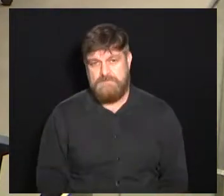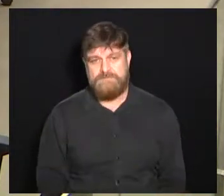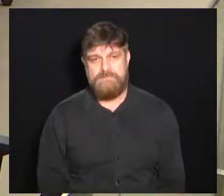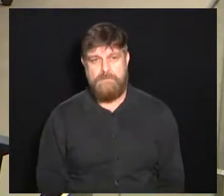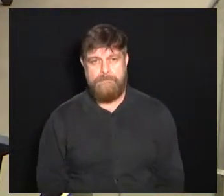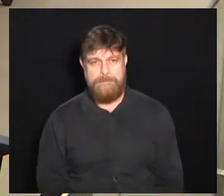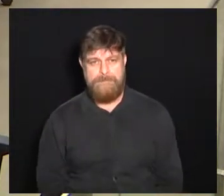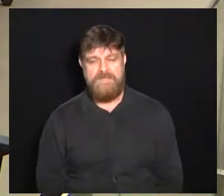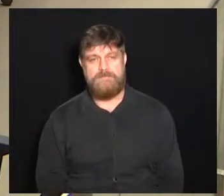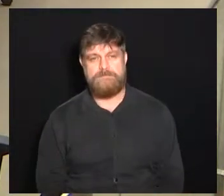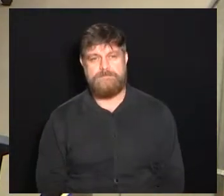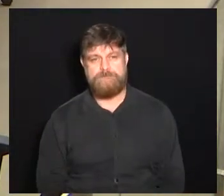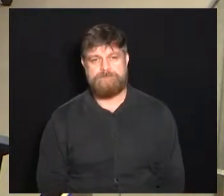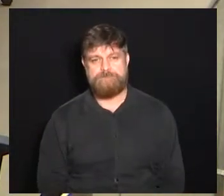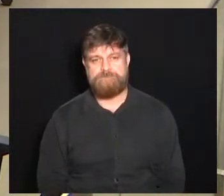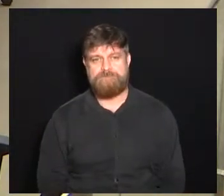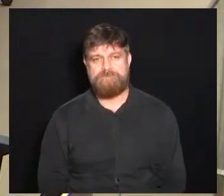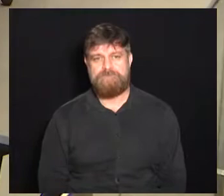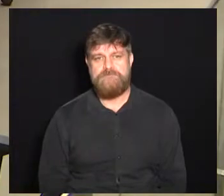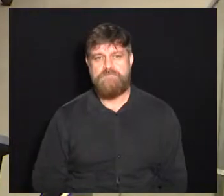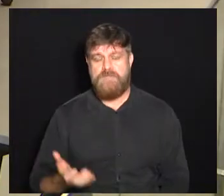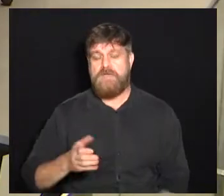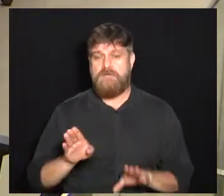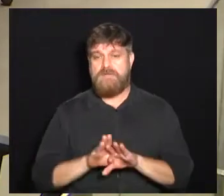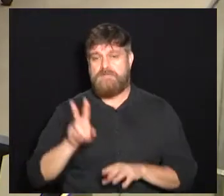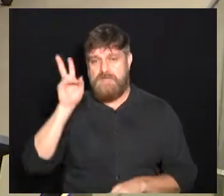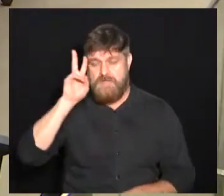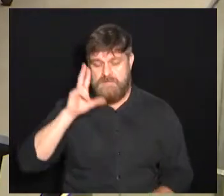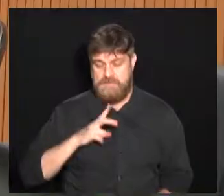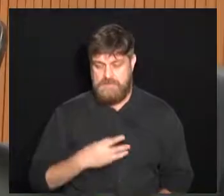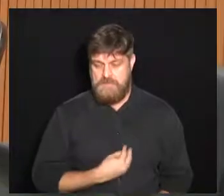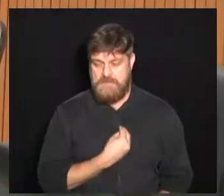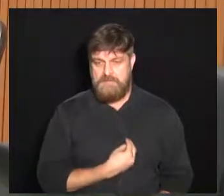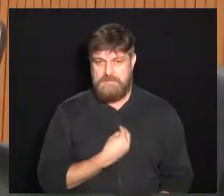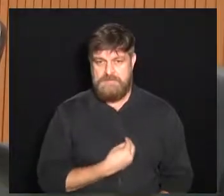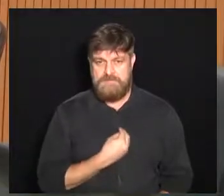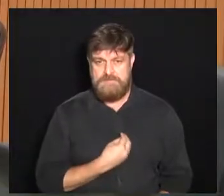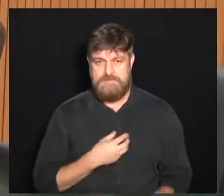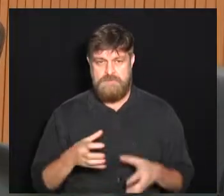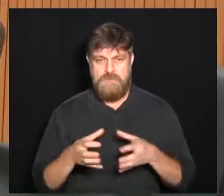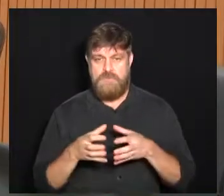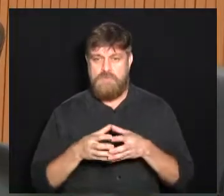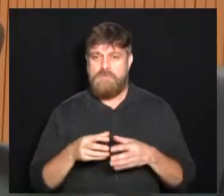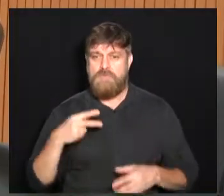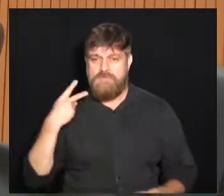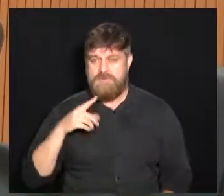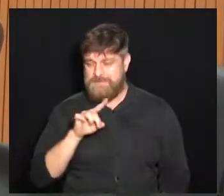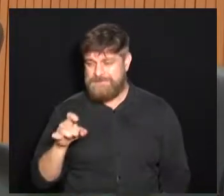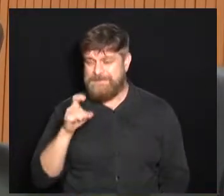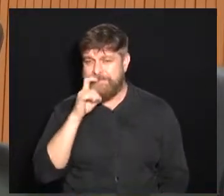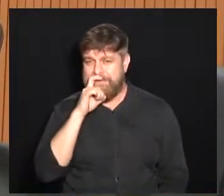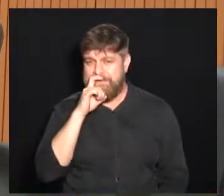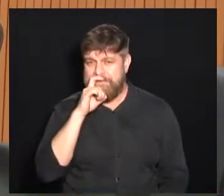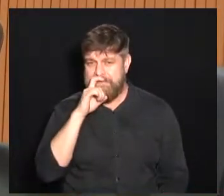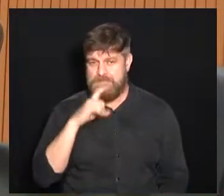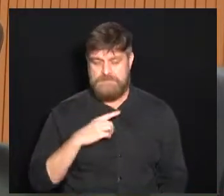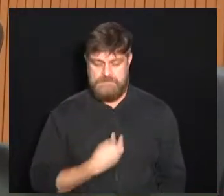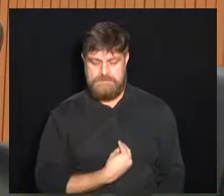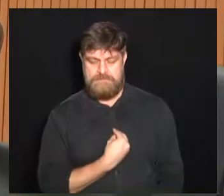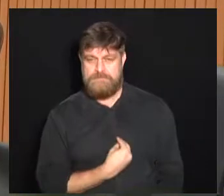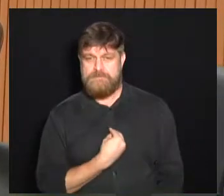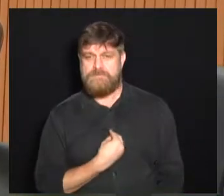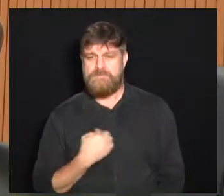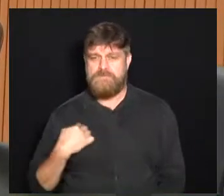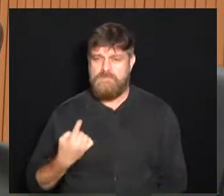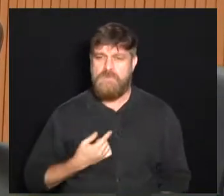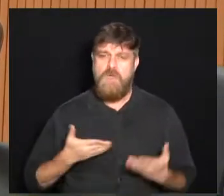Obrigado, vereador Rossini. Gente, quero anunciar aqui também a presença do integrante dessa comissão, o vereador Zé Carlos, que está aqui. Nós